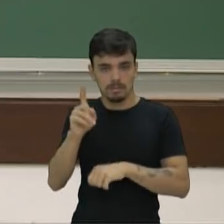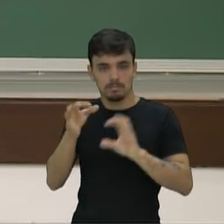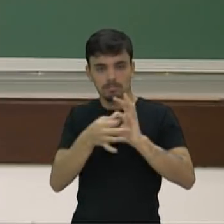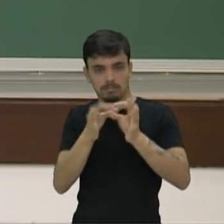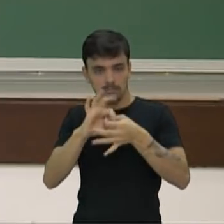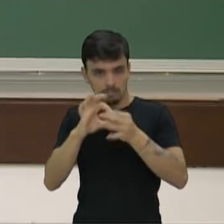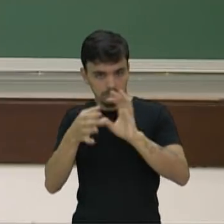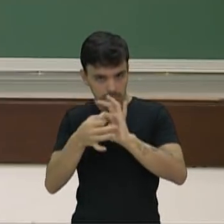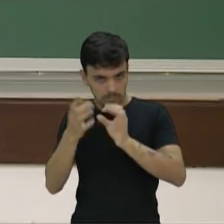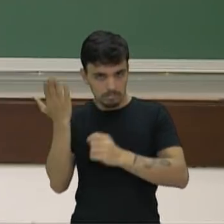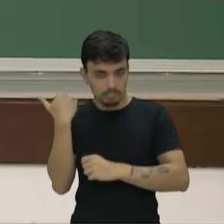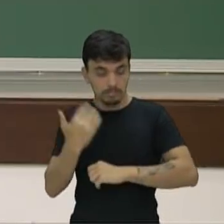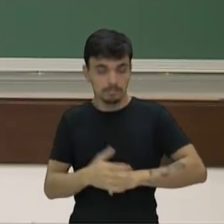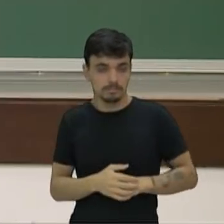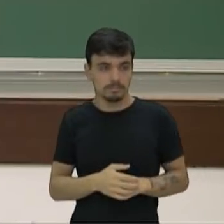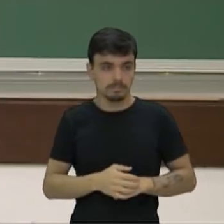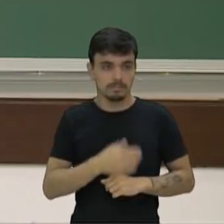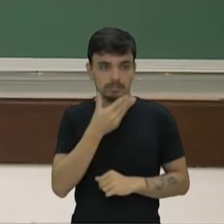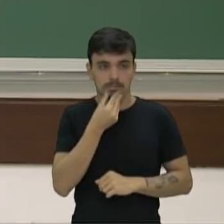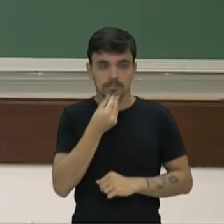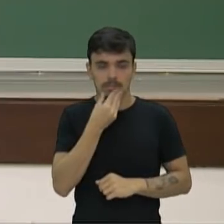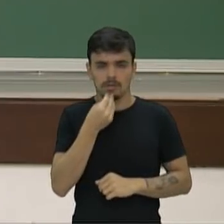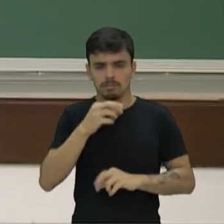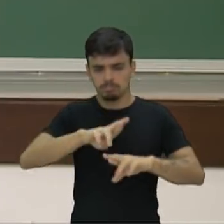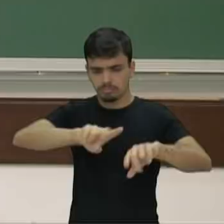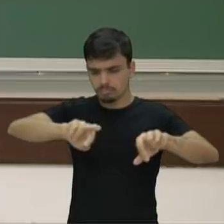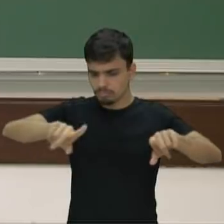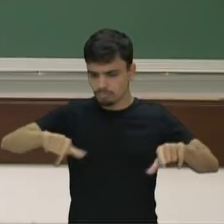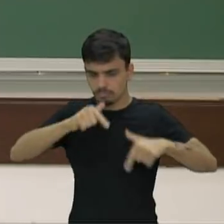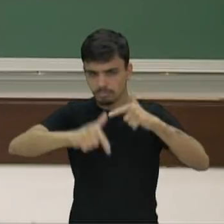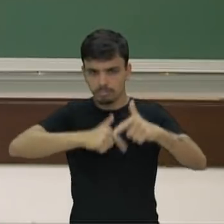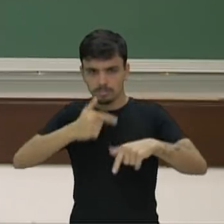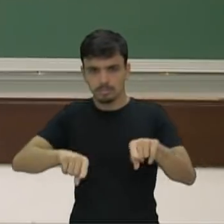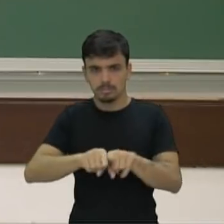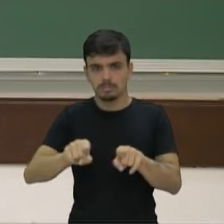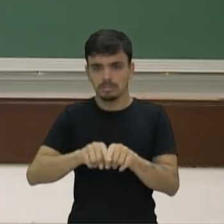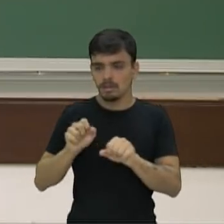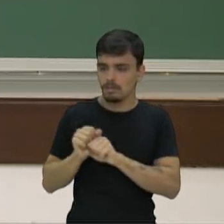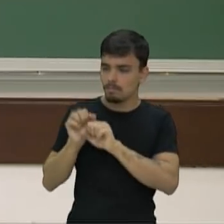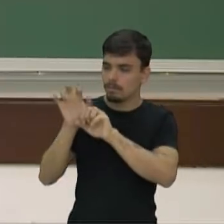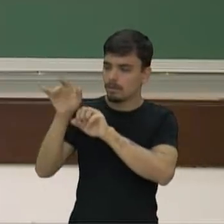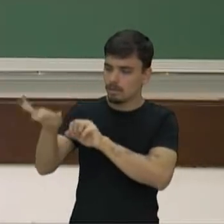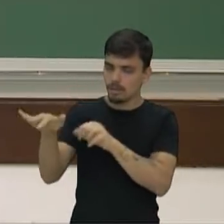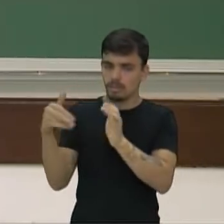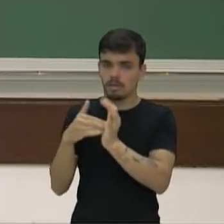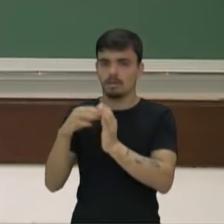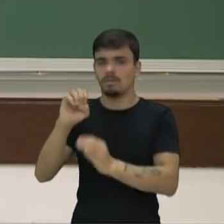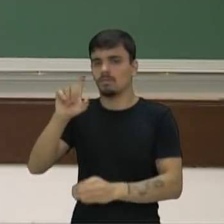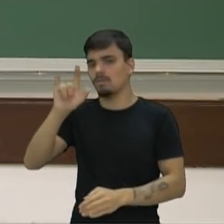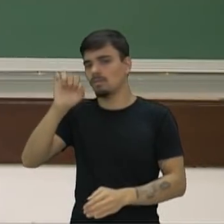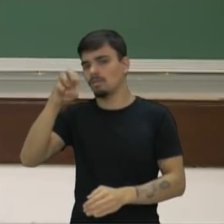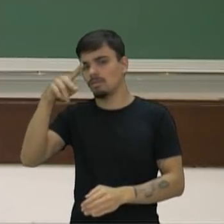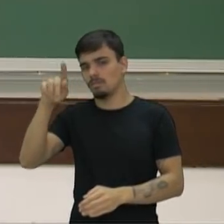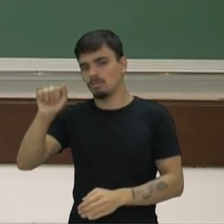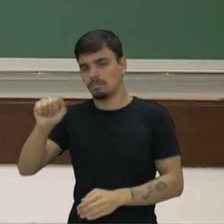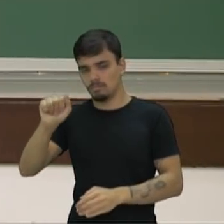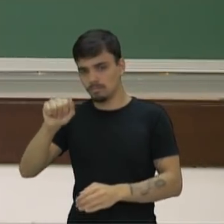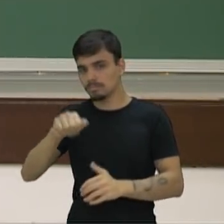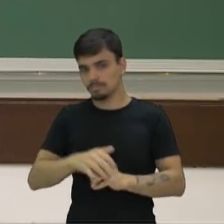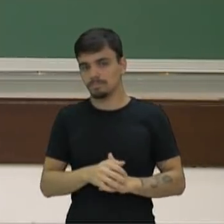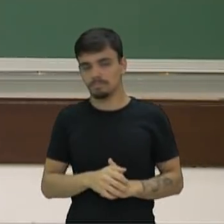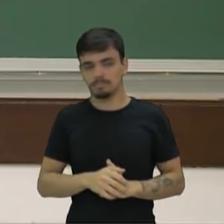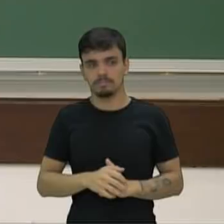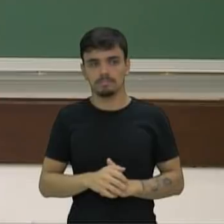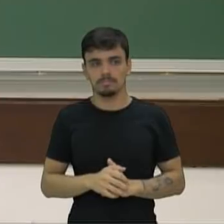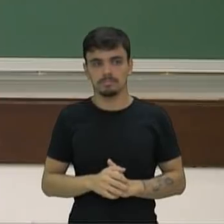Olímpia. Homens das mais variadas profissões e das diferentes cidades viajavam para a Olímpia, mas principalmente guerreiros, né? Os caras tinham que estar preparados, como diz o outro,